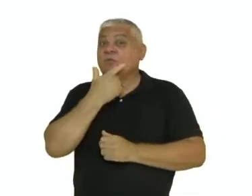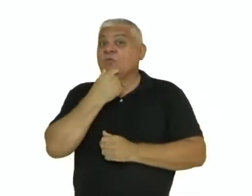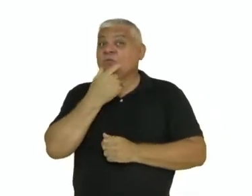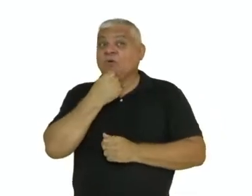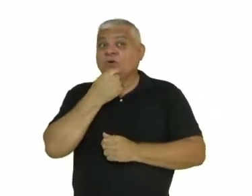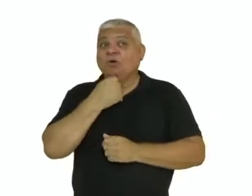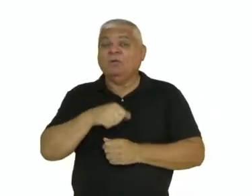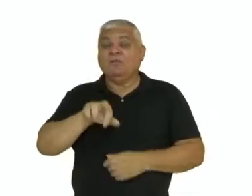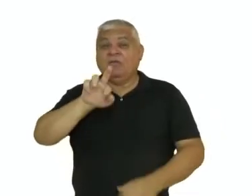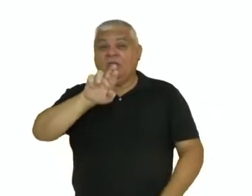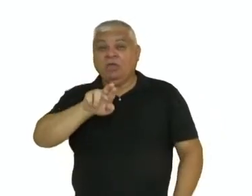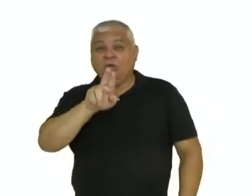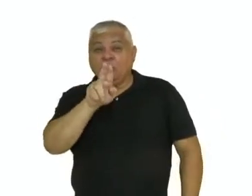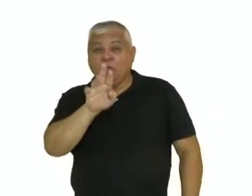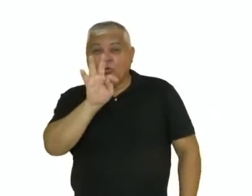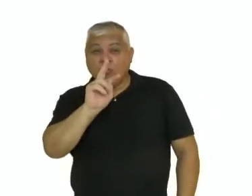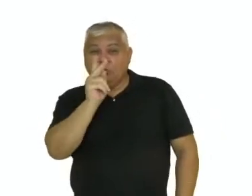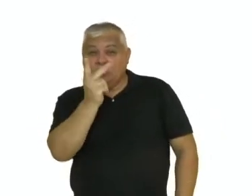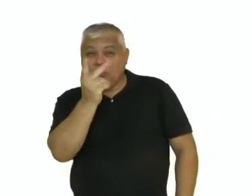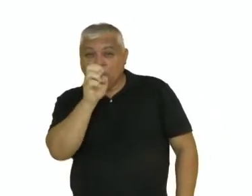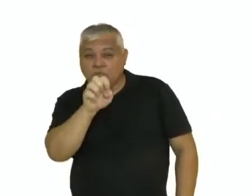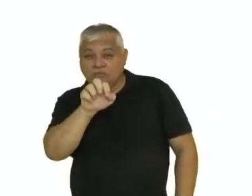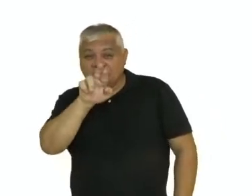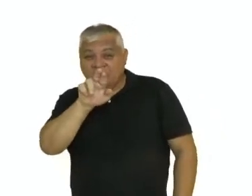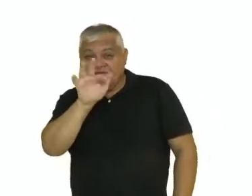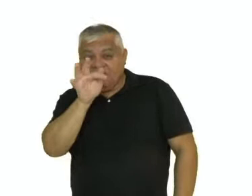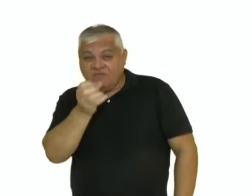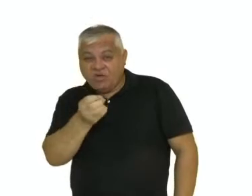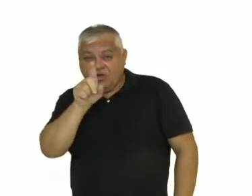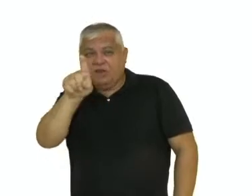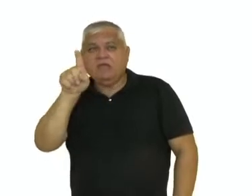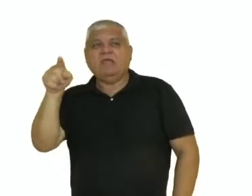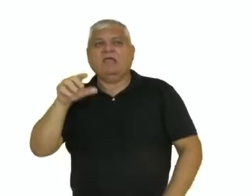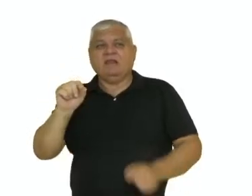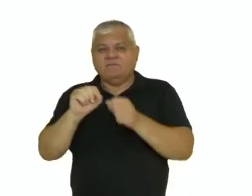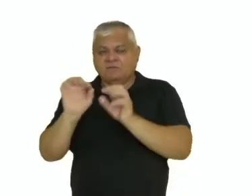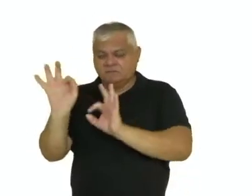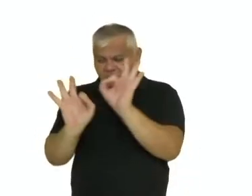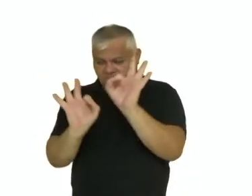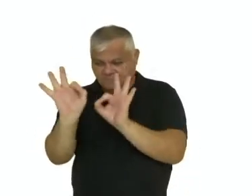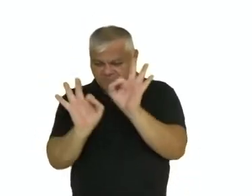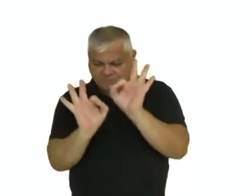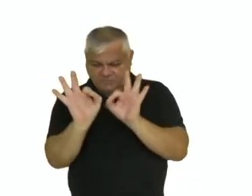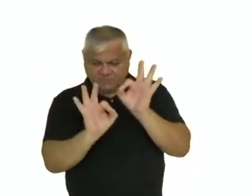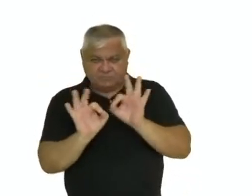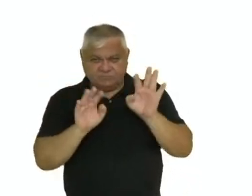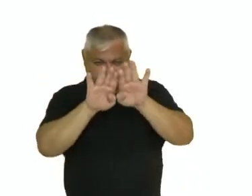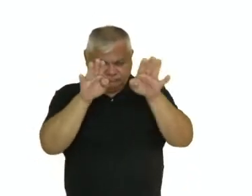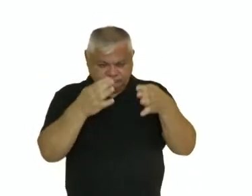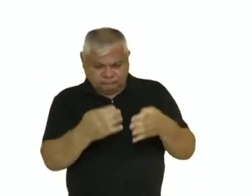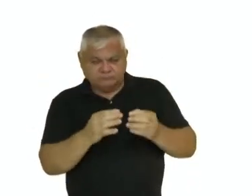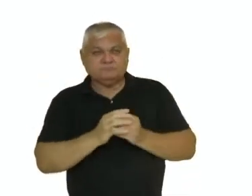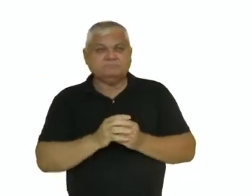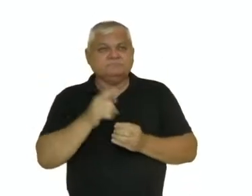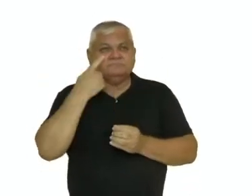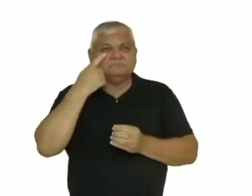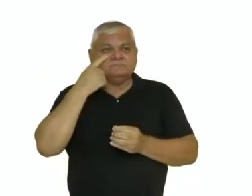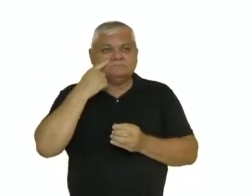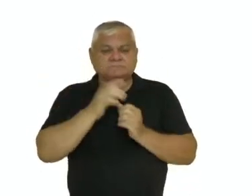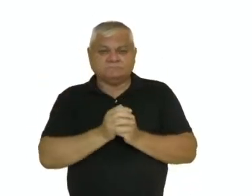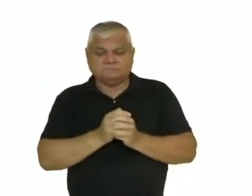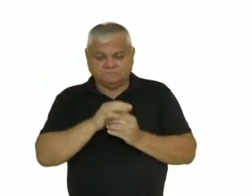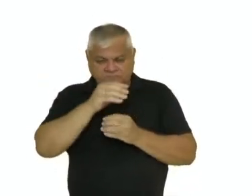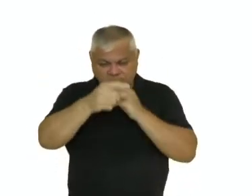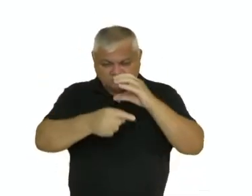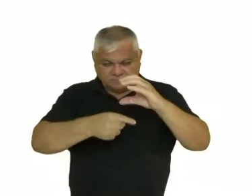Então, ele tinha uma fonte de partículas alfas, né, um elemento radioativo que fazia essas partículas, que estavam sendo